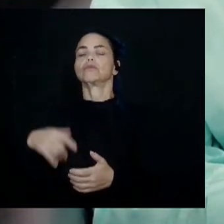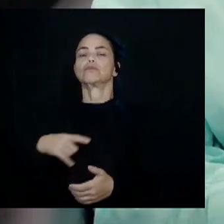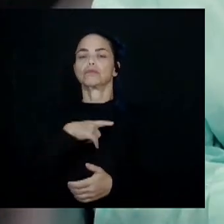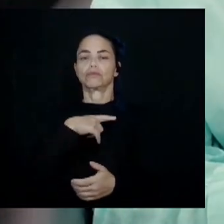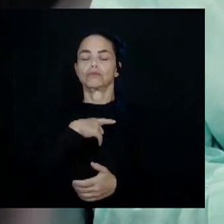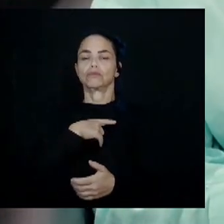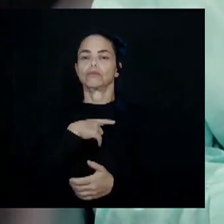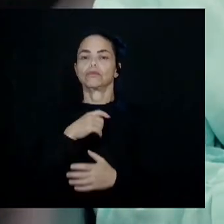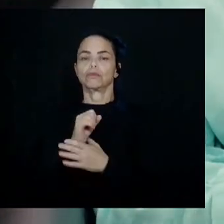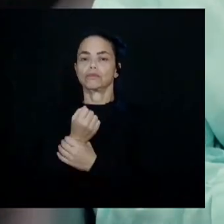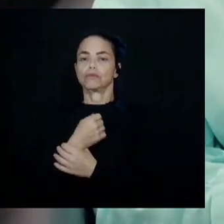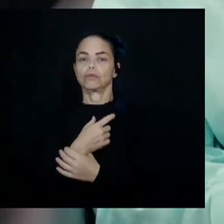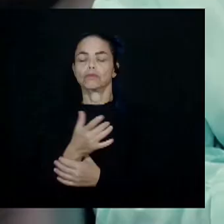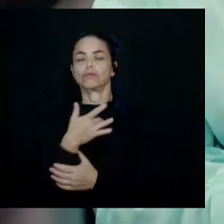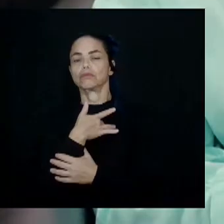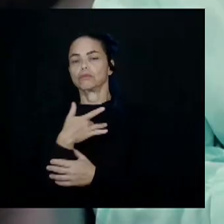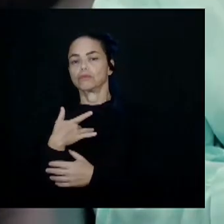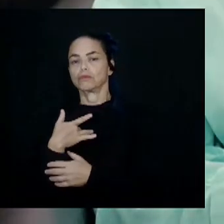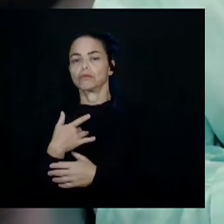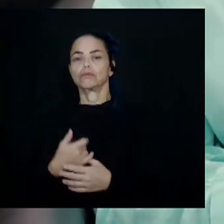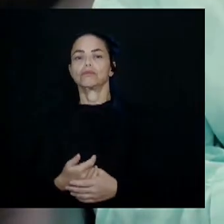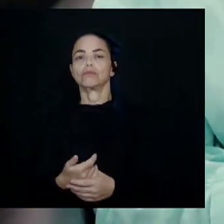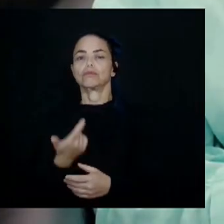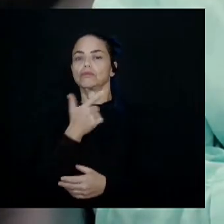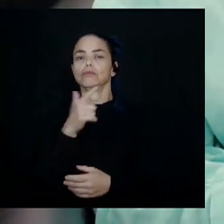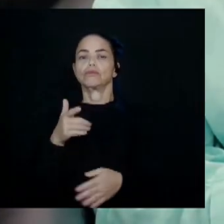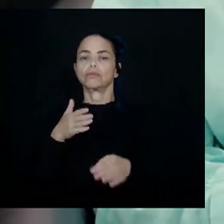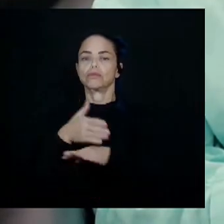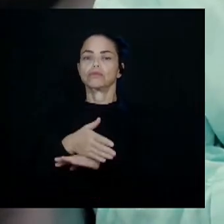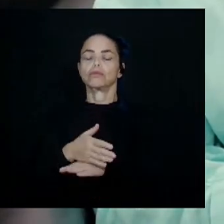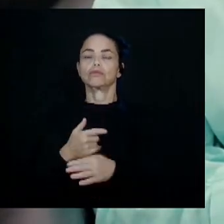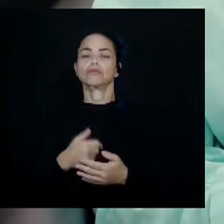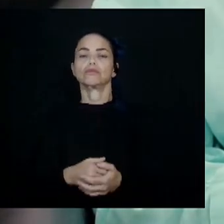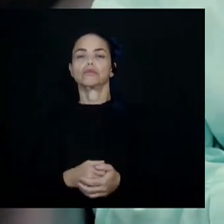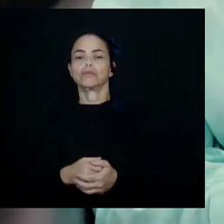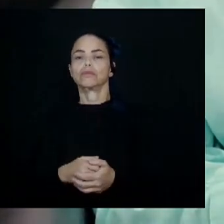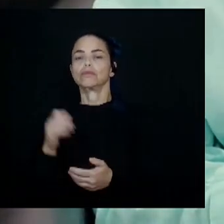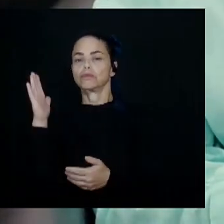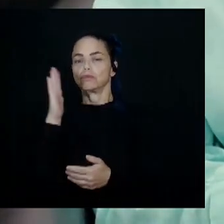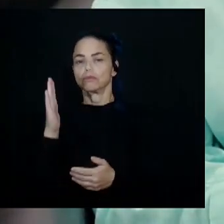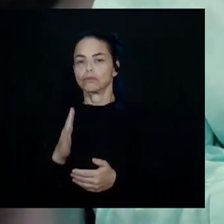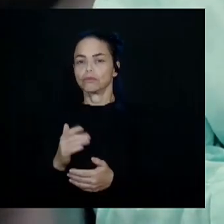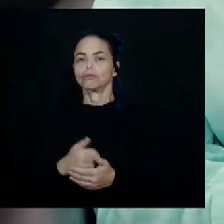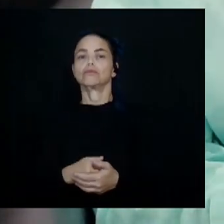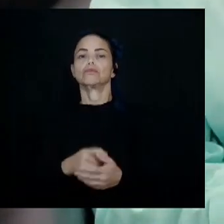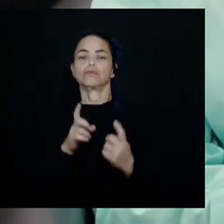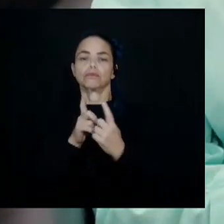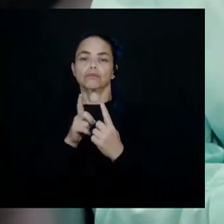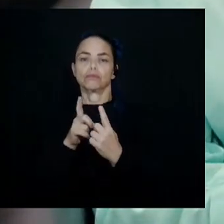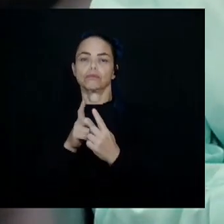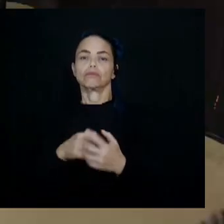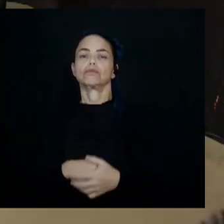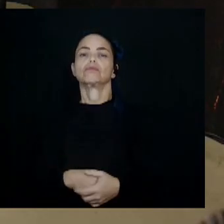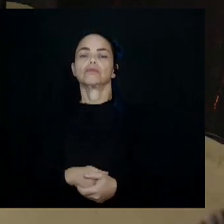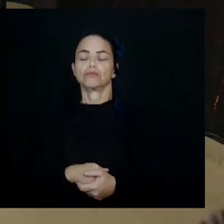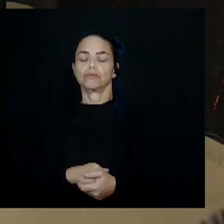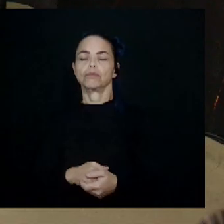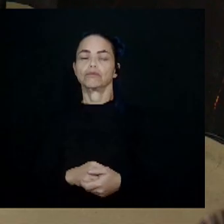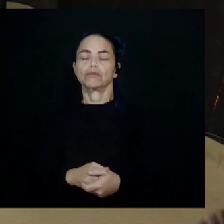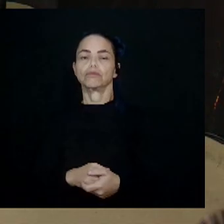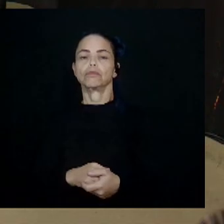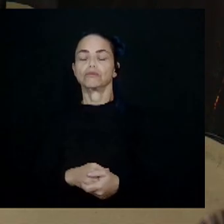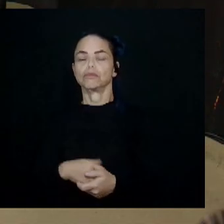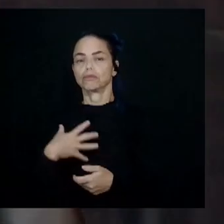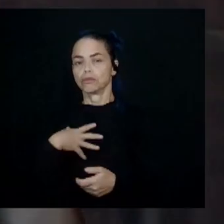seguro-saúde e não tinham acesso. Olha Tinham que isso. vir para o Brasil para poder ter o atendimento. Eu tenho uma filha no